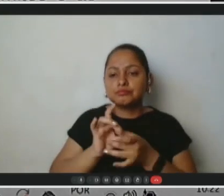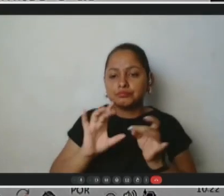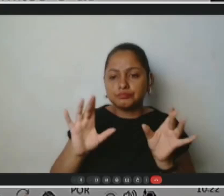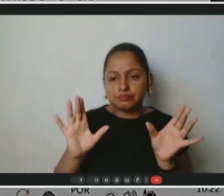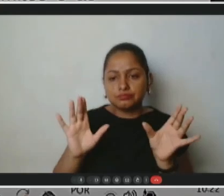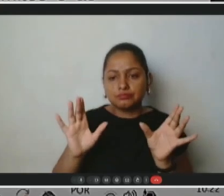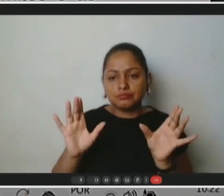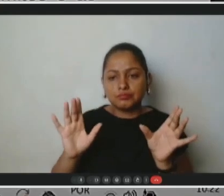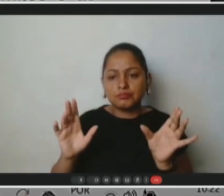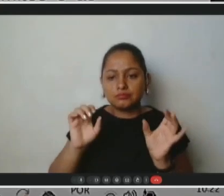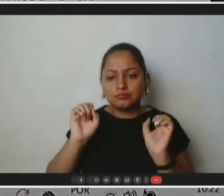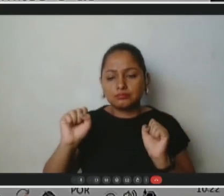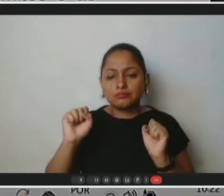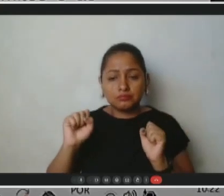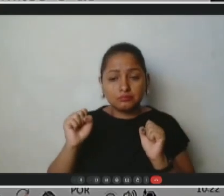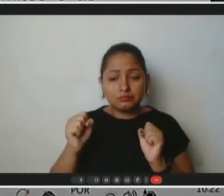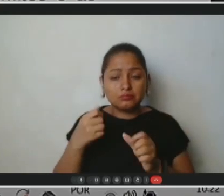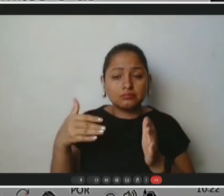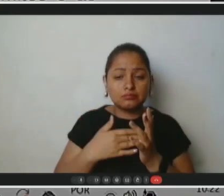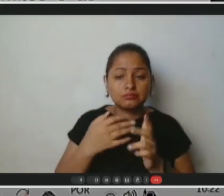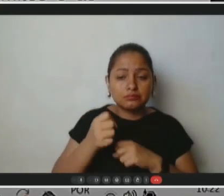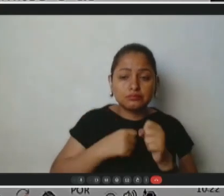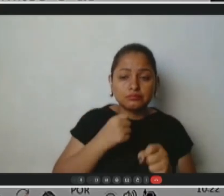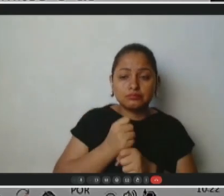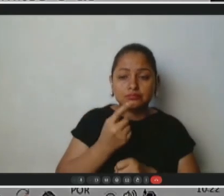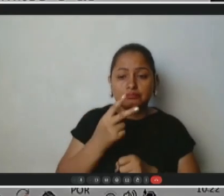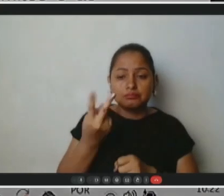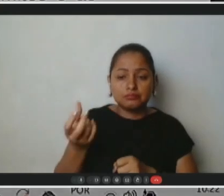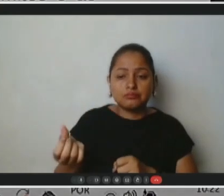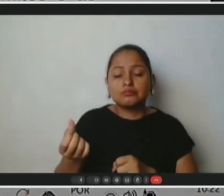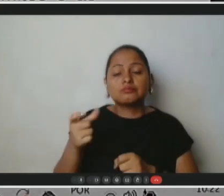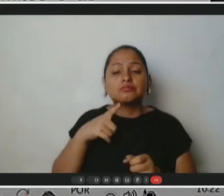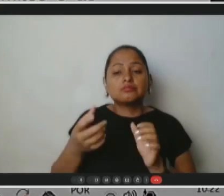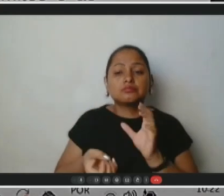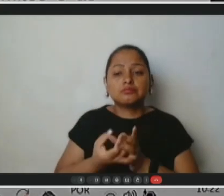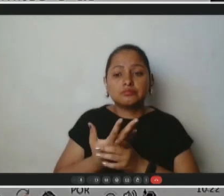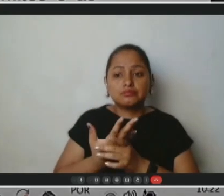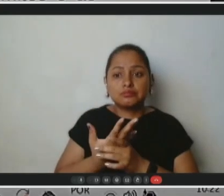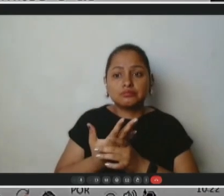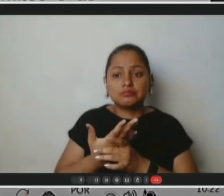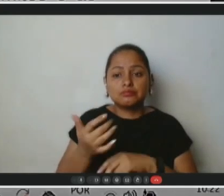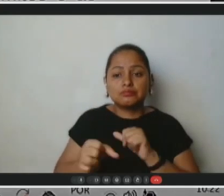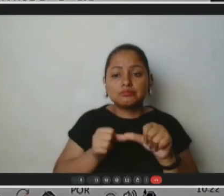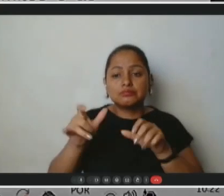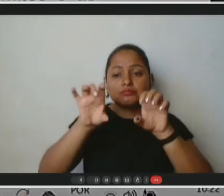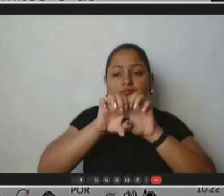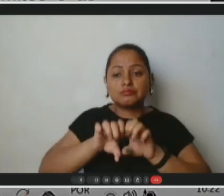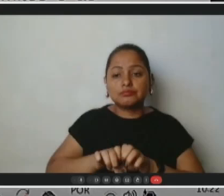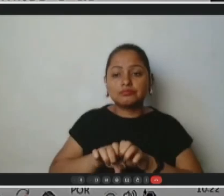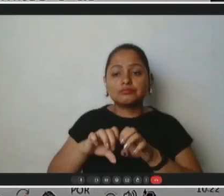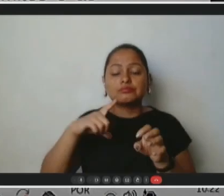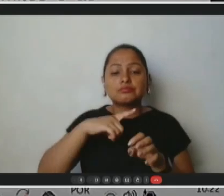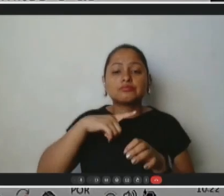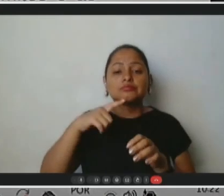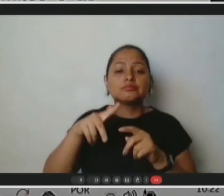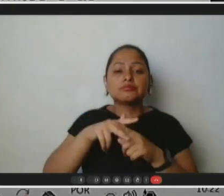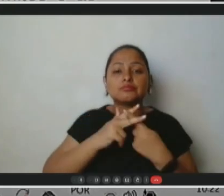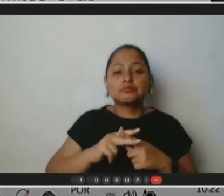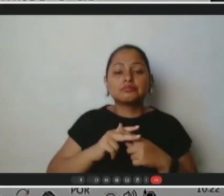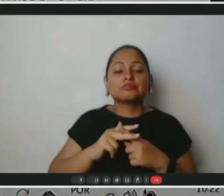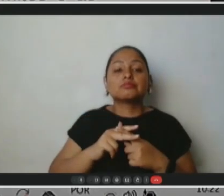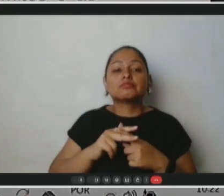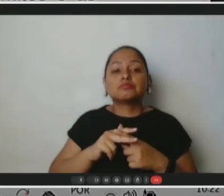em 2026, criar cargos e funções, alterar a estrutura de carreira, corrigir ou aumentar a remuneração de